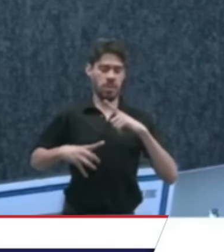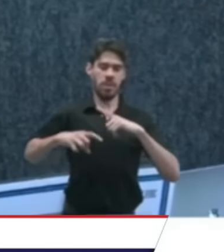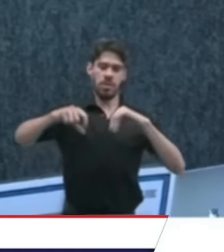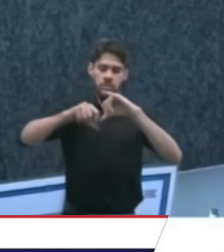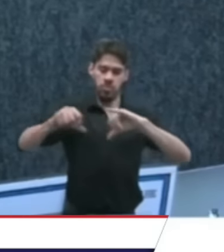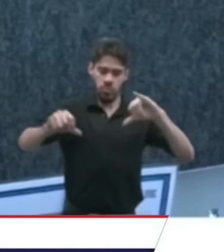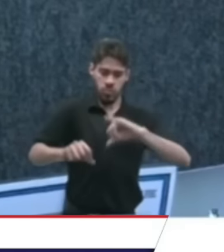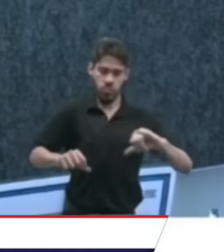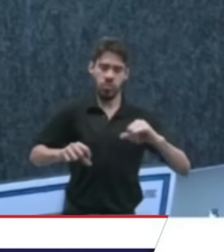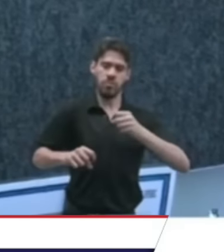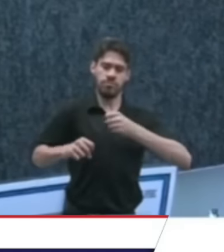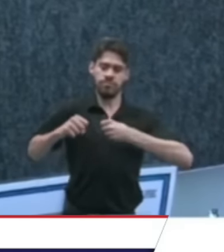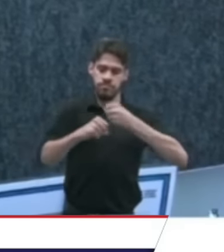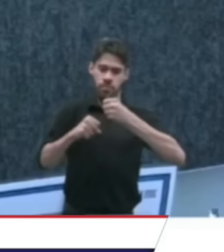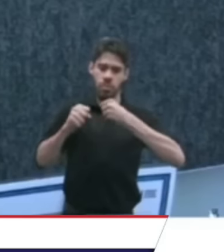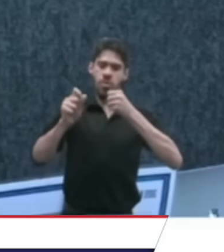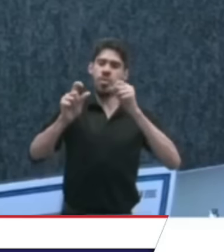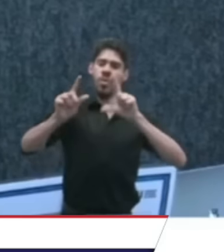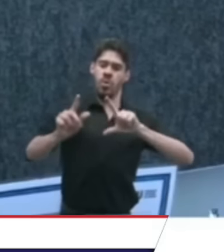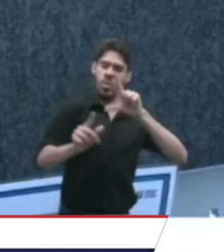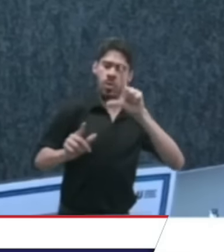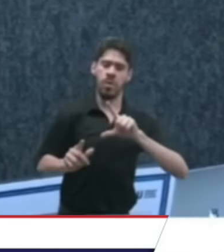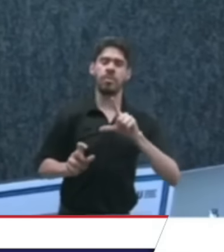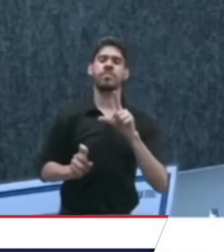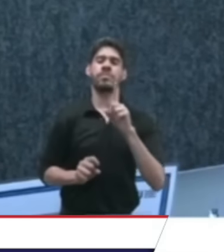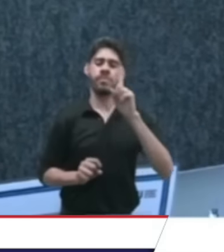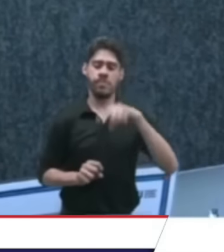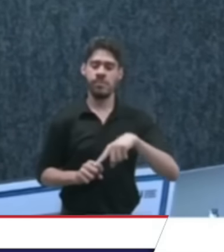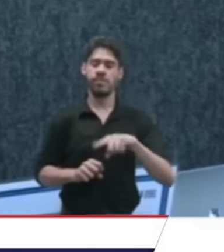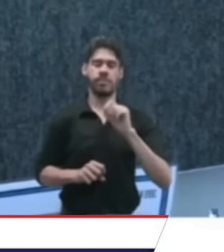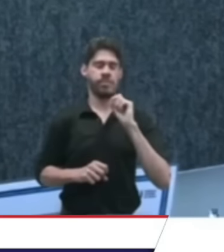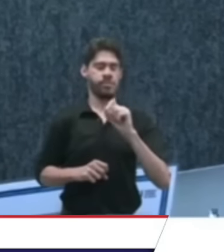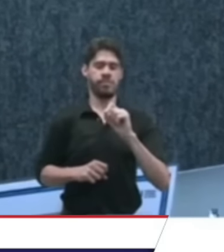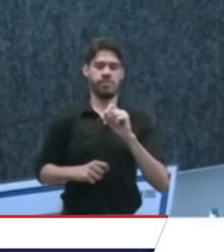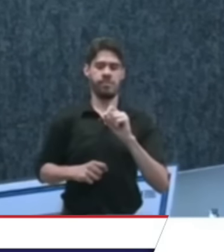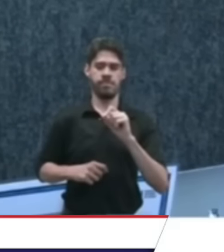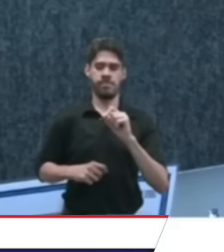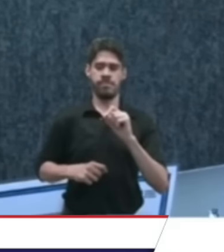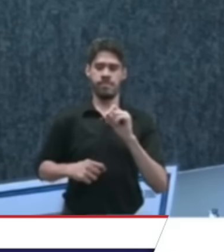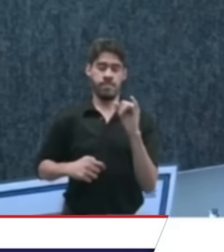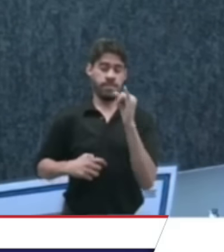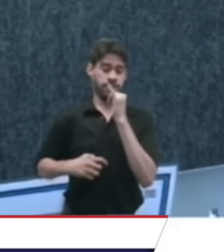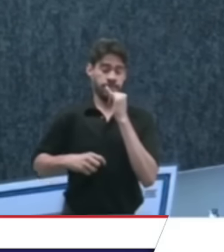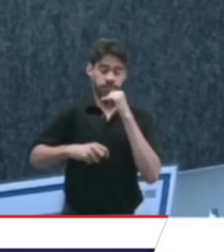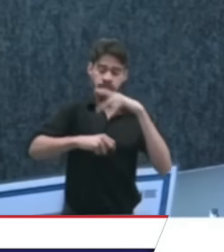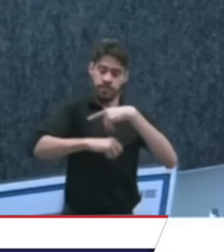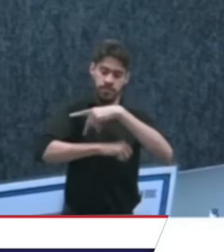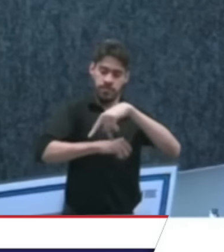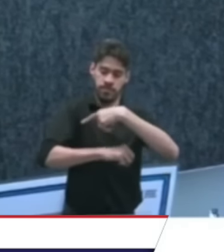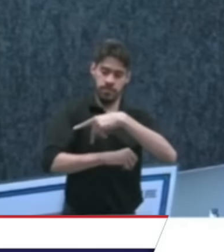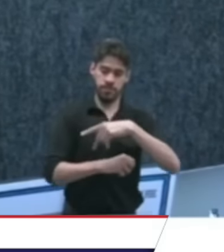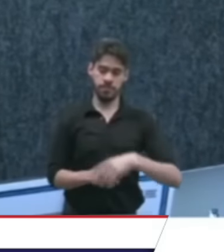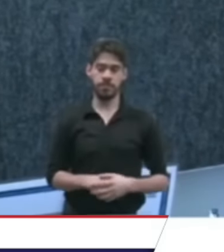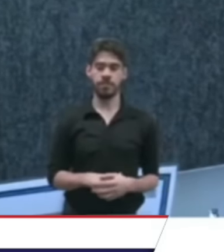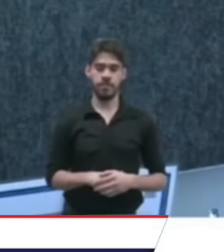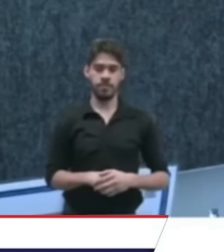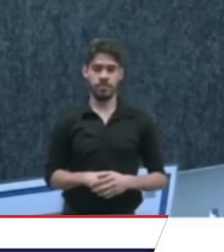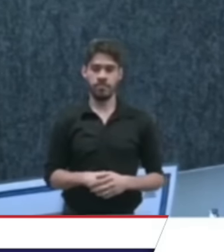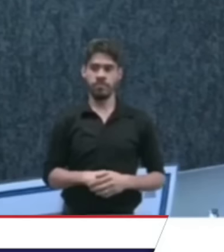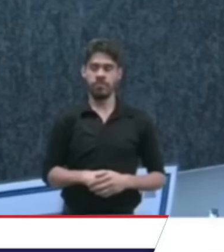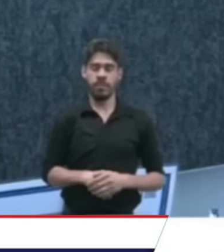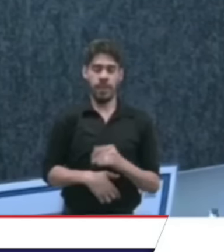noticiados pela imprensa e que são uma deshonra para o país um